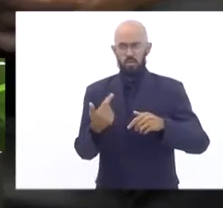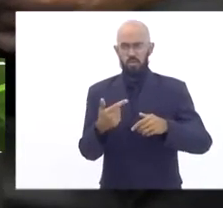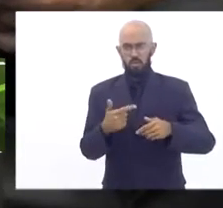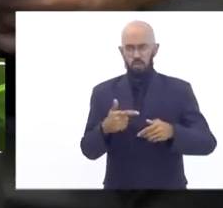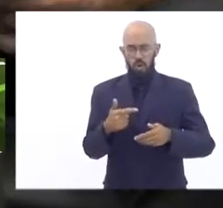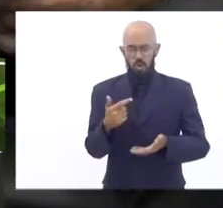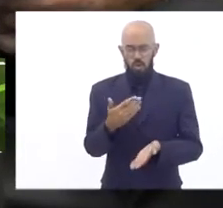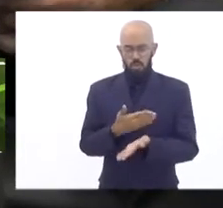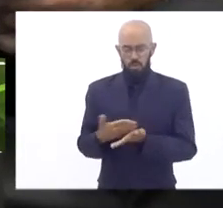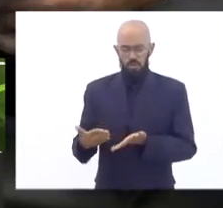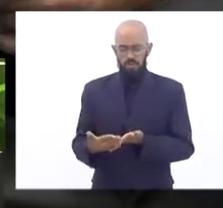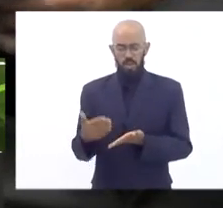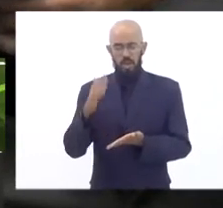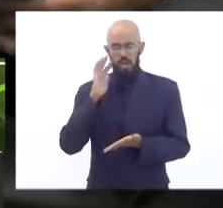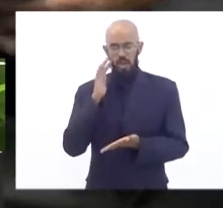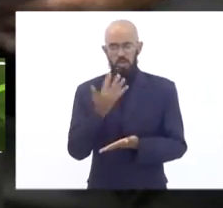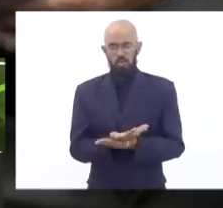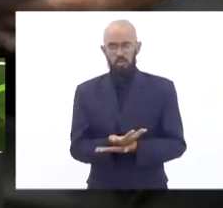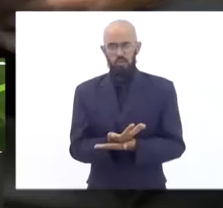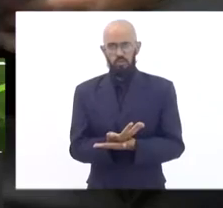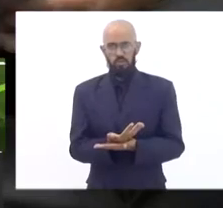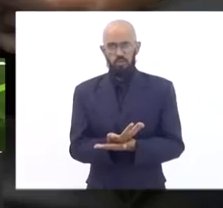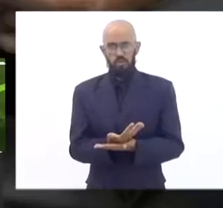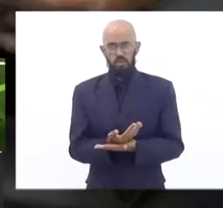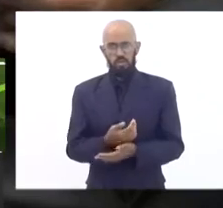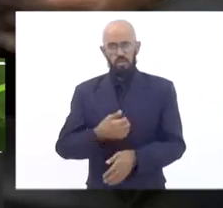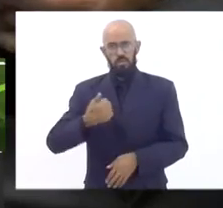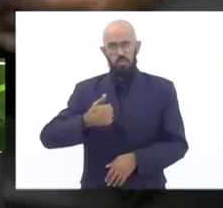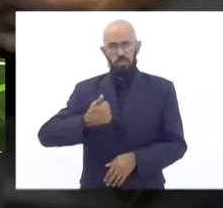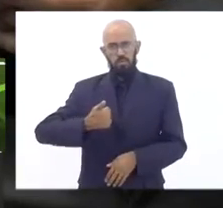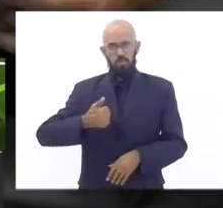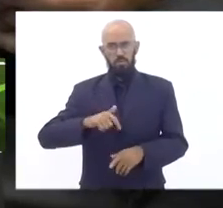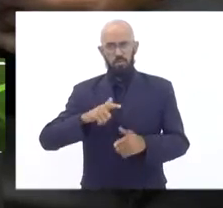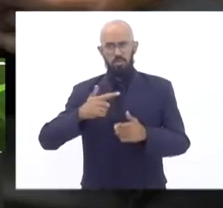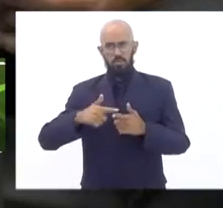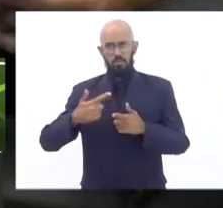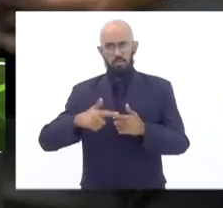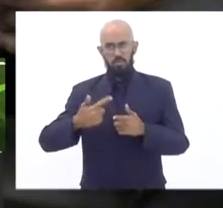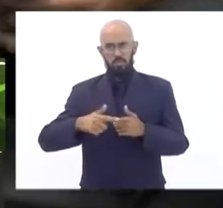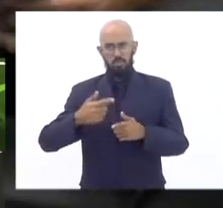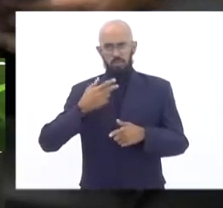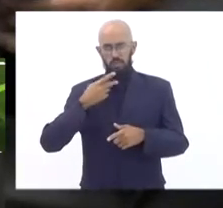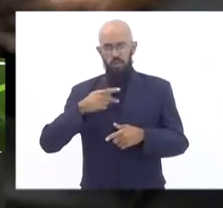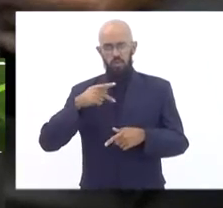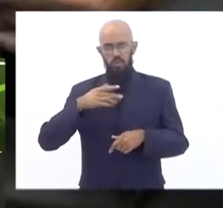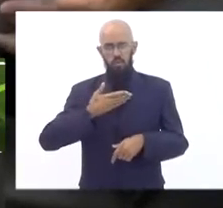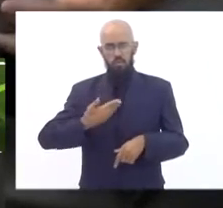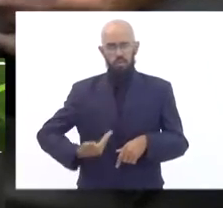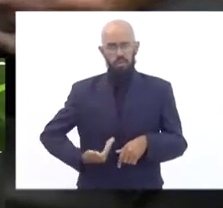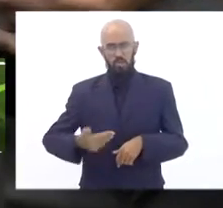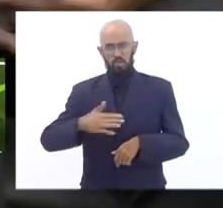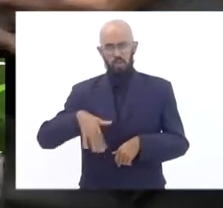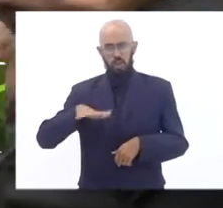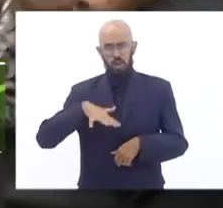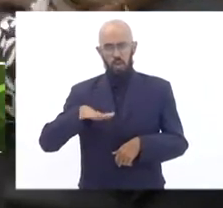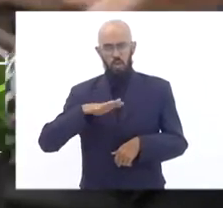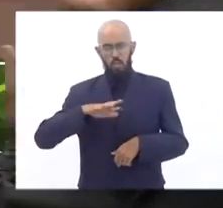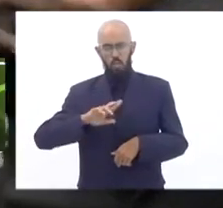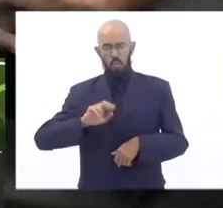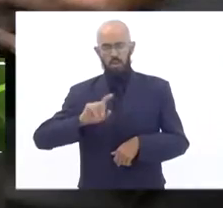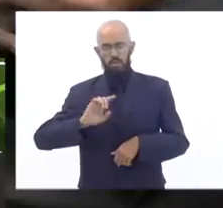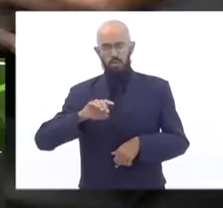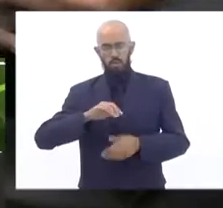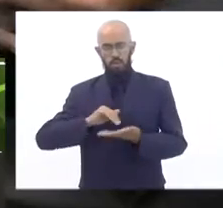a decidir sobre esse... A primeira questão, e aí eu estou falando do governo lato sensu, tá? Não apenas a secretaria,